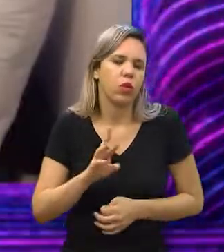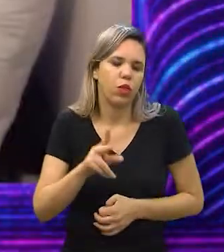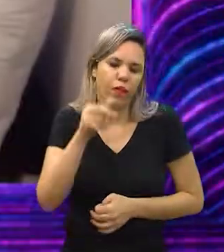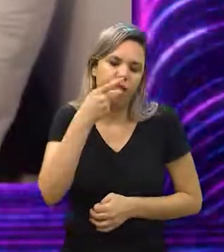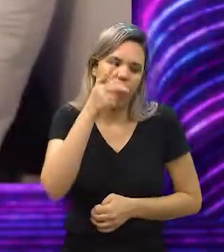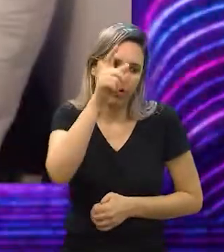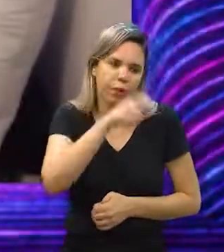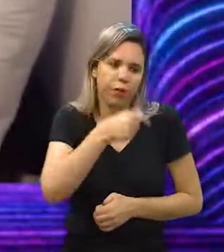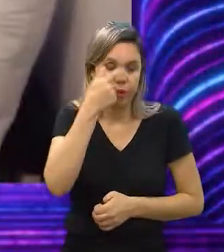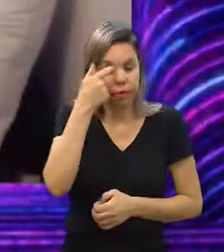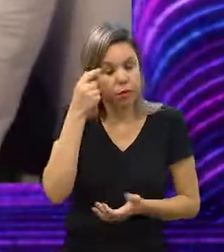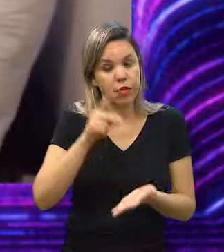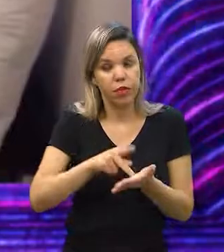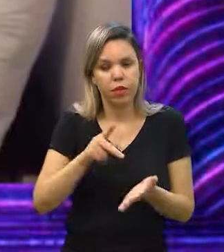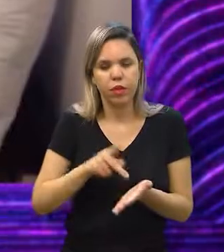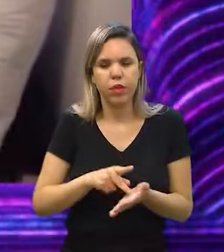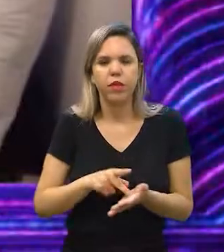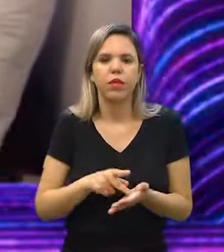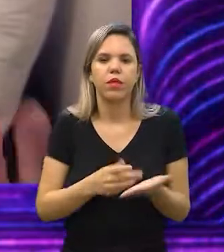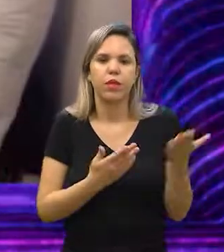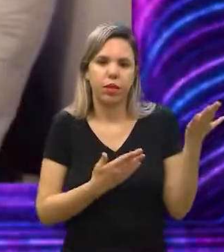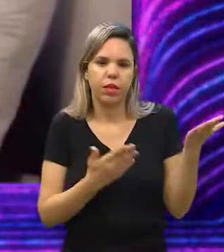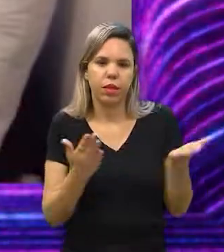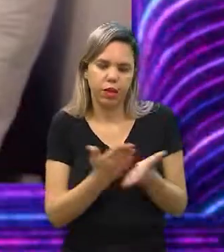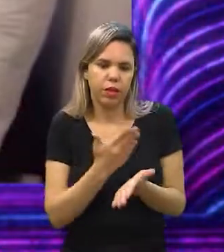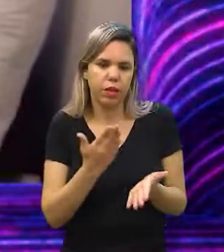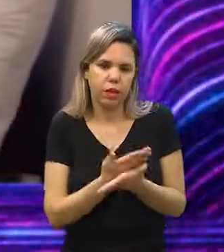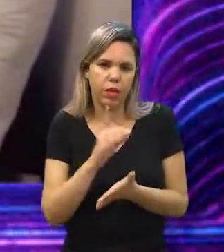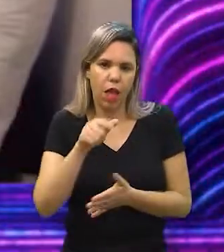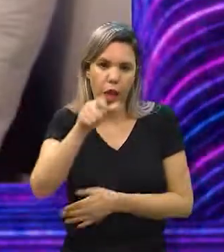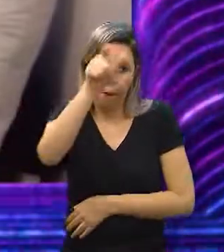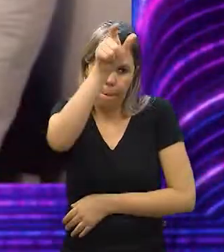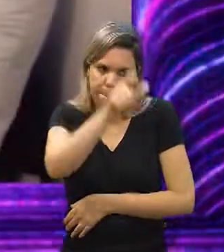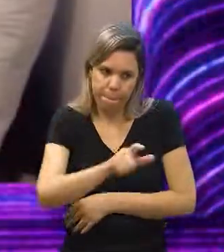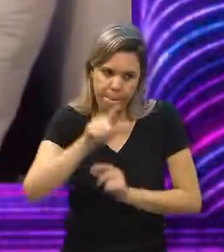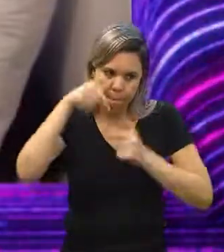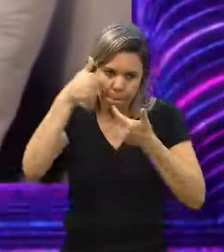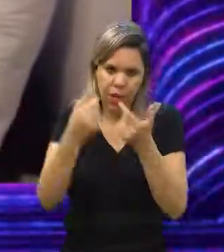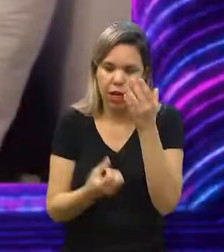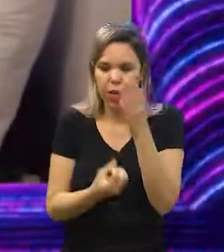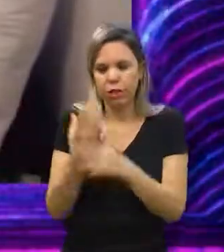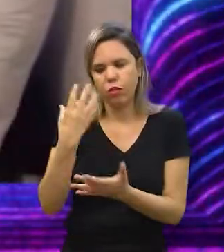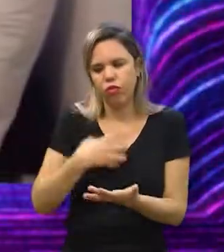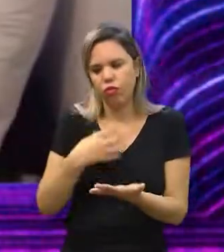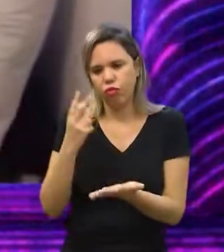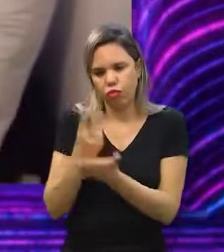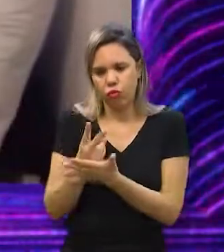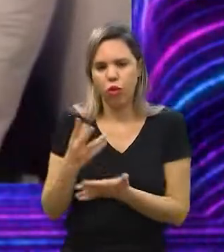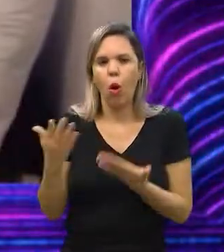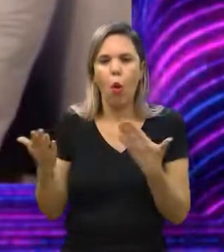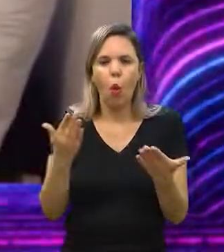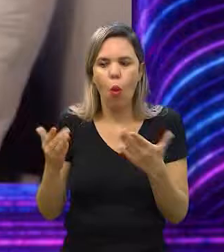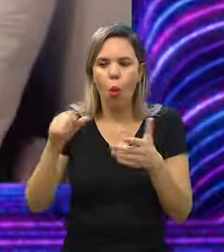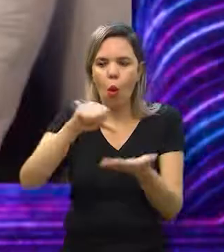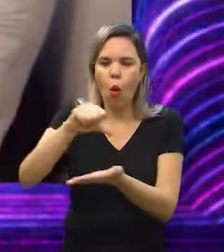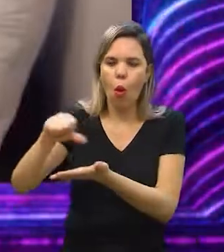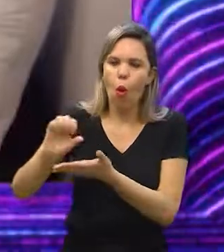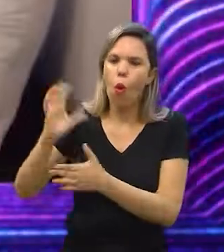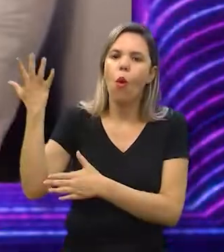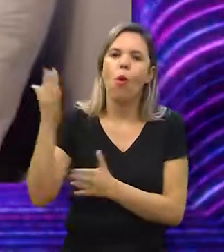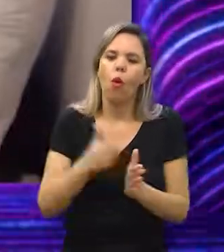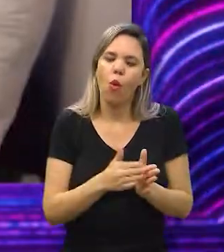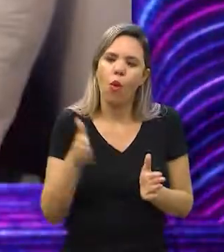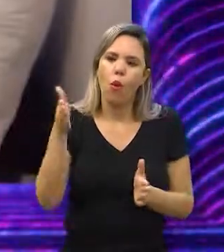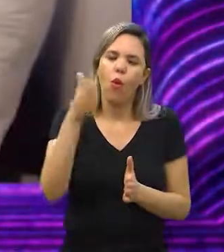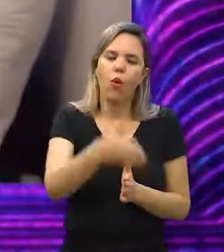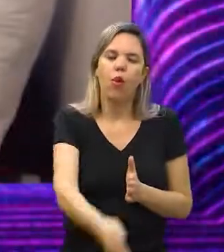falar sobre alguém. Na verdade, o Virkadás em si, o multiverso é um personagem, então eu tenho que criar ele da mesma forma. Quais são os lugares, o que